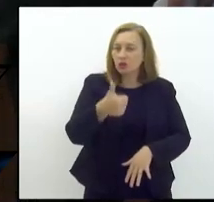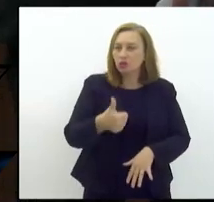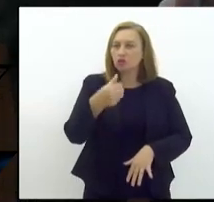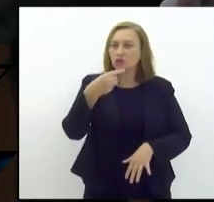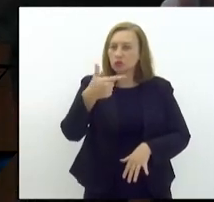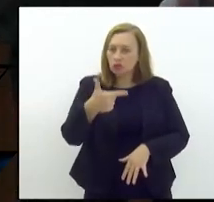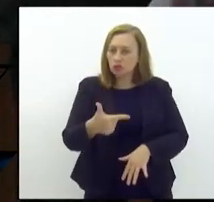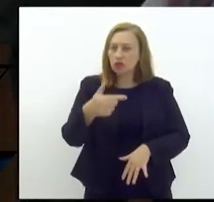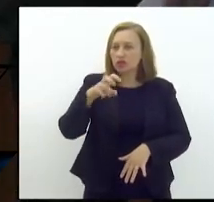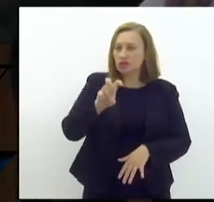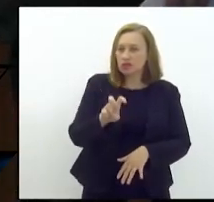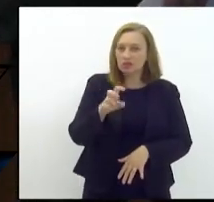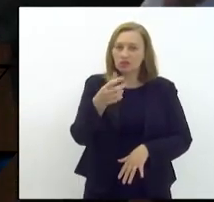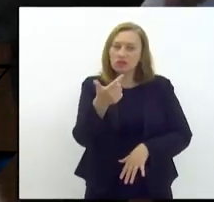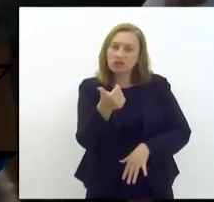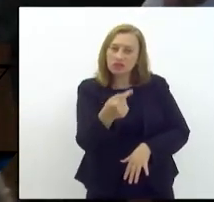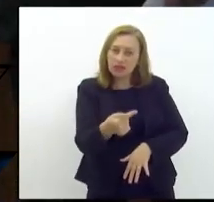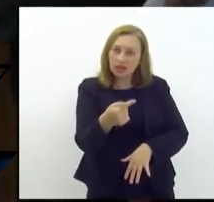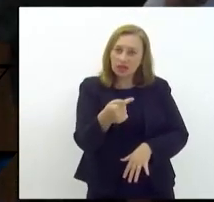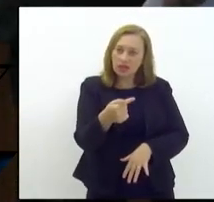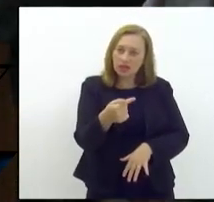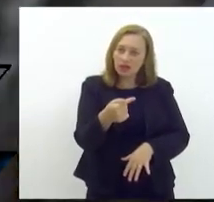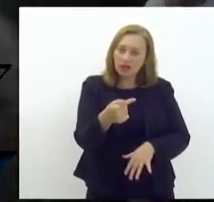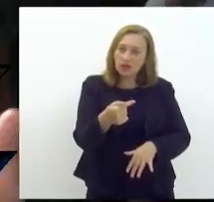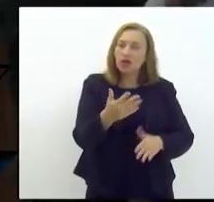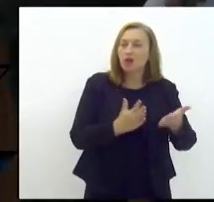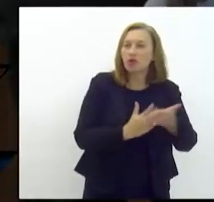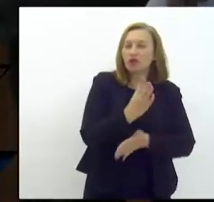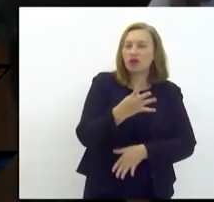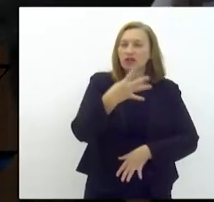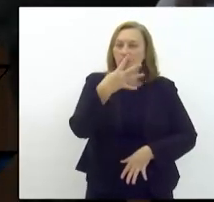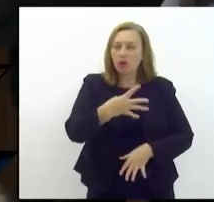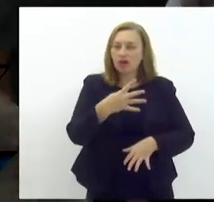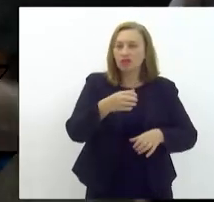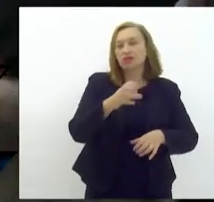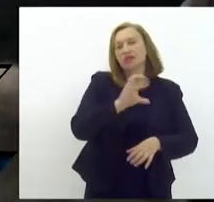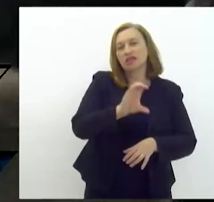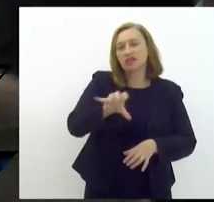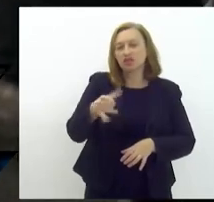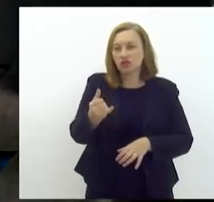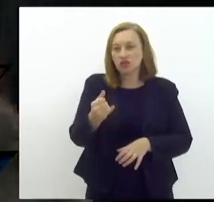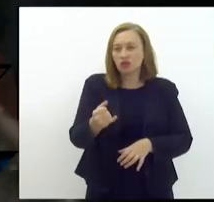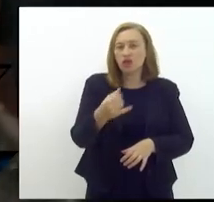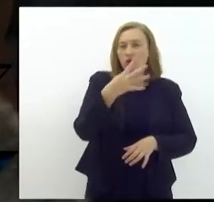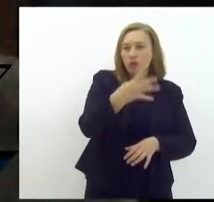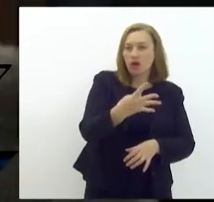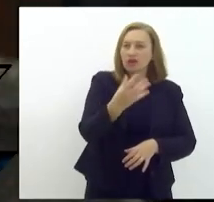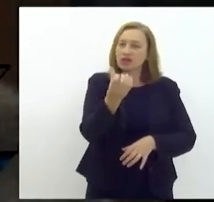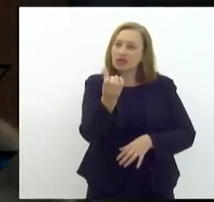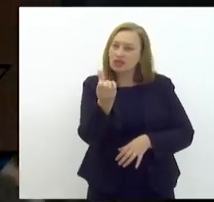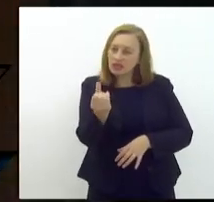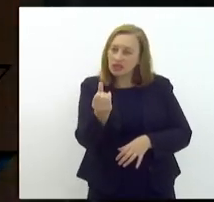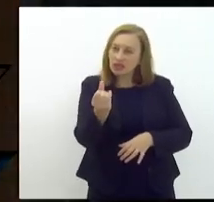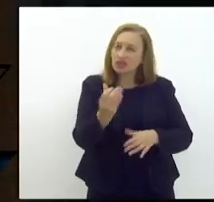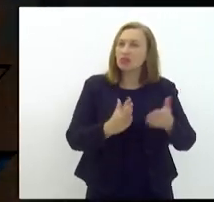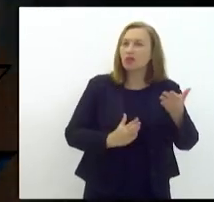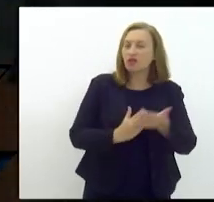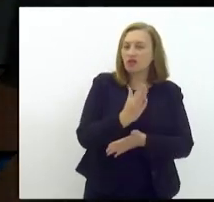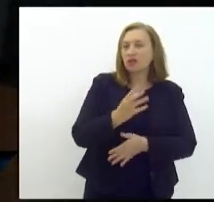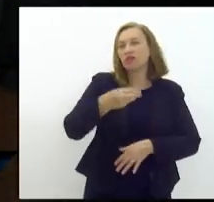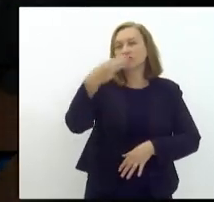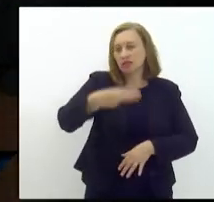5 e 7 pela Emenda número 4 da ccj e números 4 e 6 pela Emenda número 3